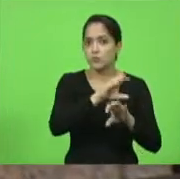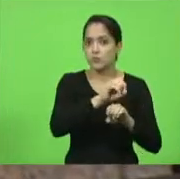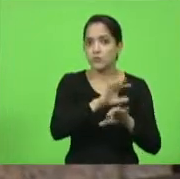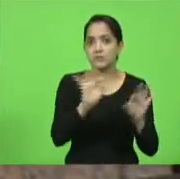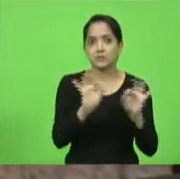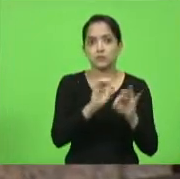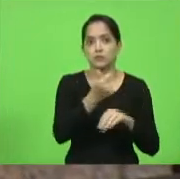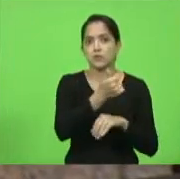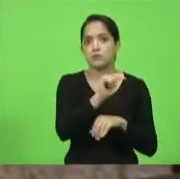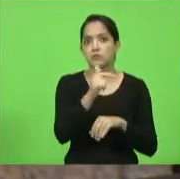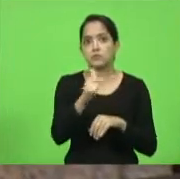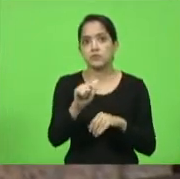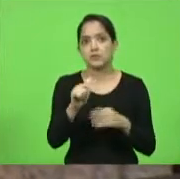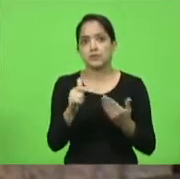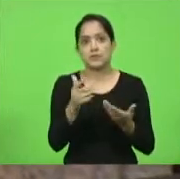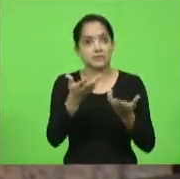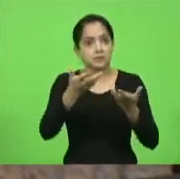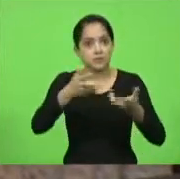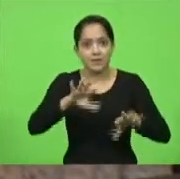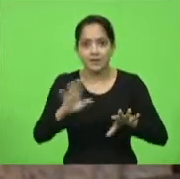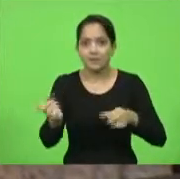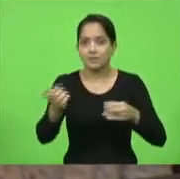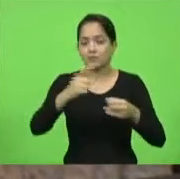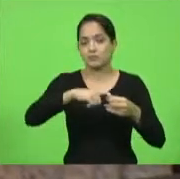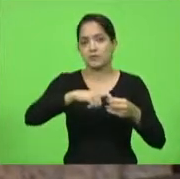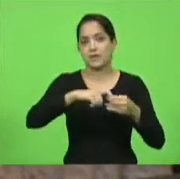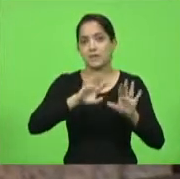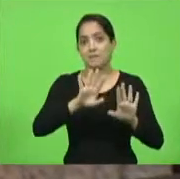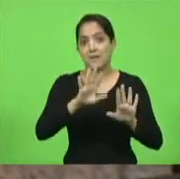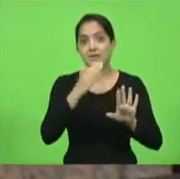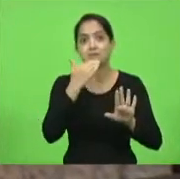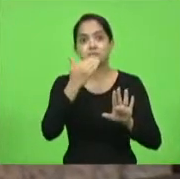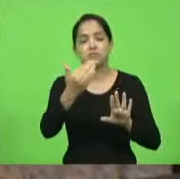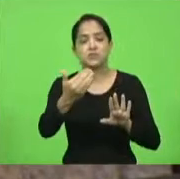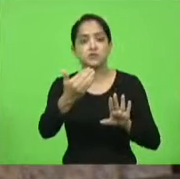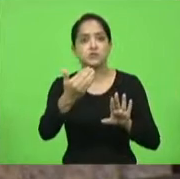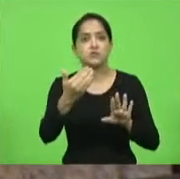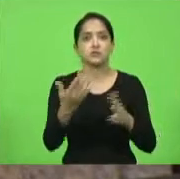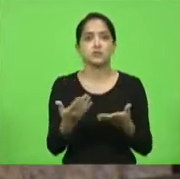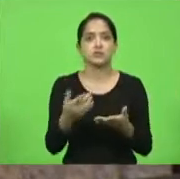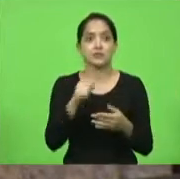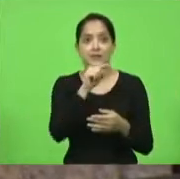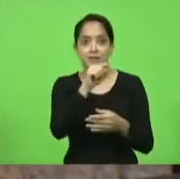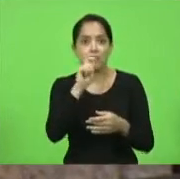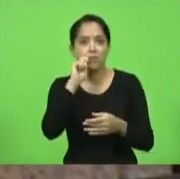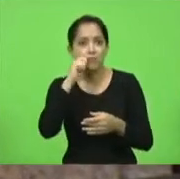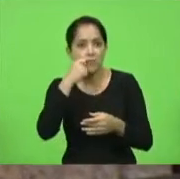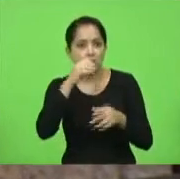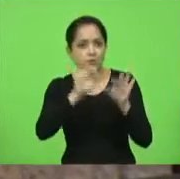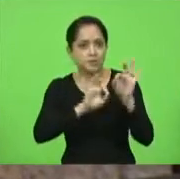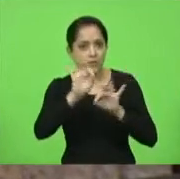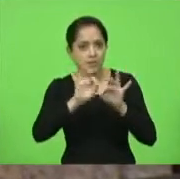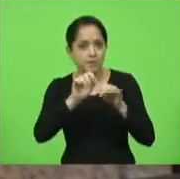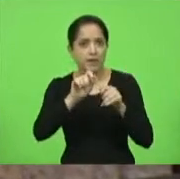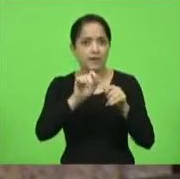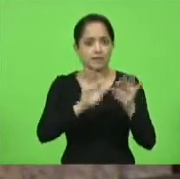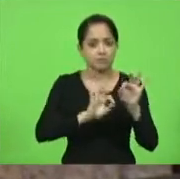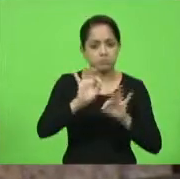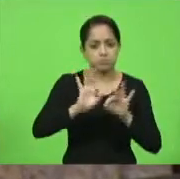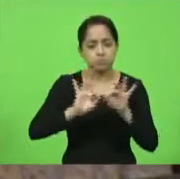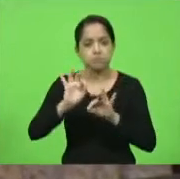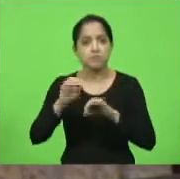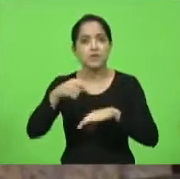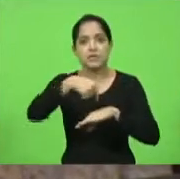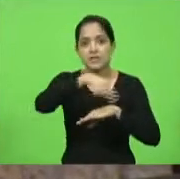pedindo apenas o não retorno às aulas. Mas eles não estão pedindo para que o padeiro que faz o pão deles não vá para a